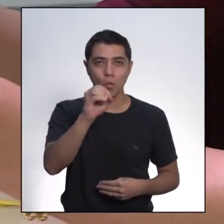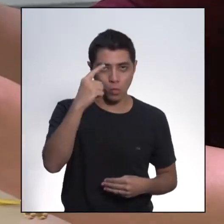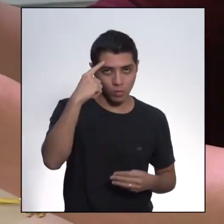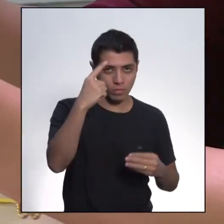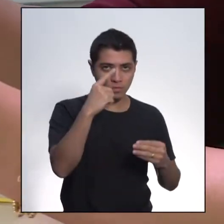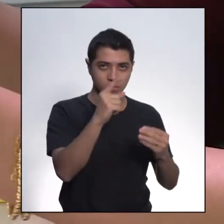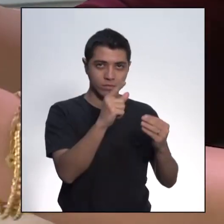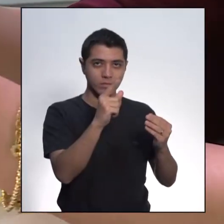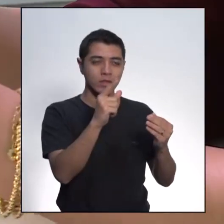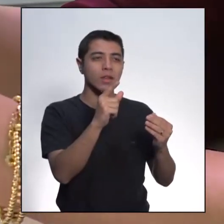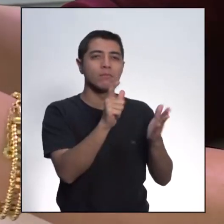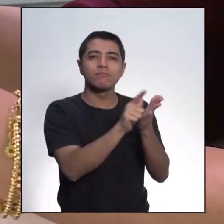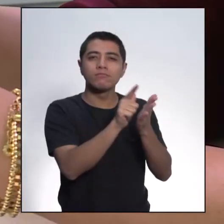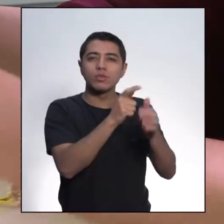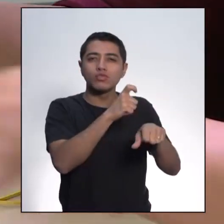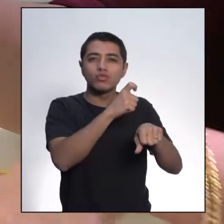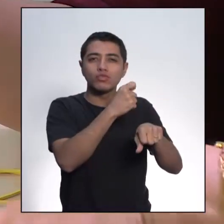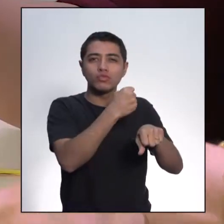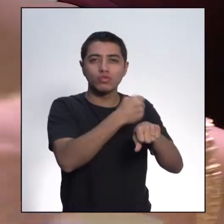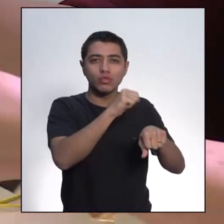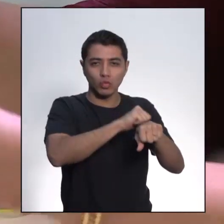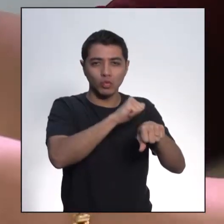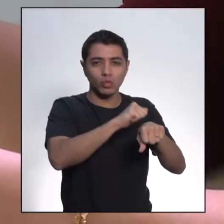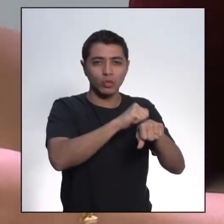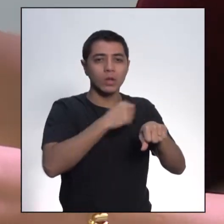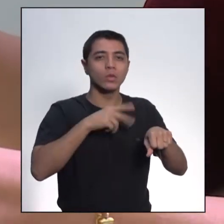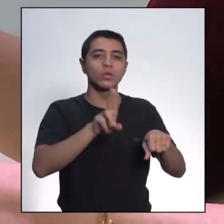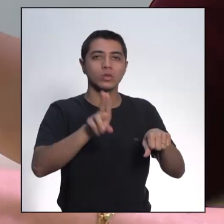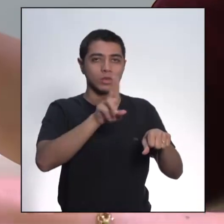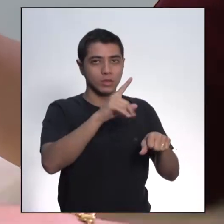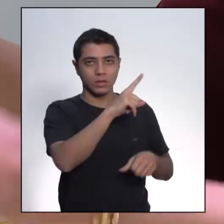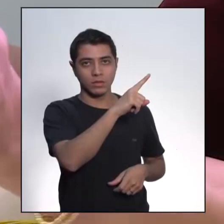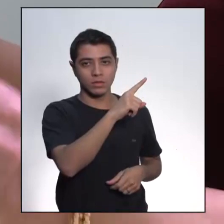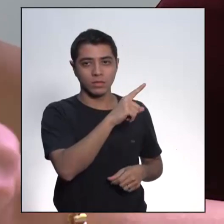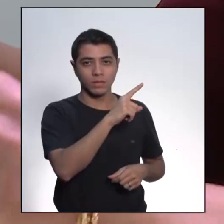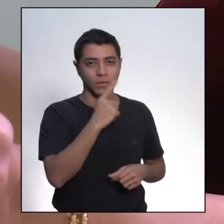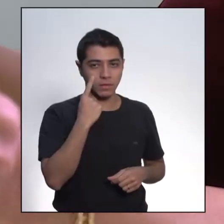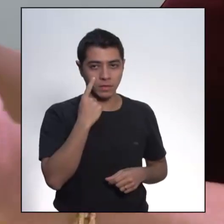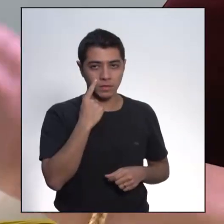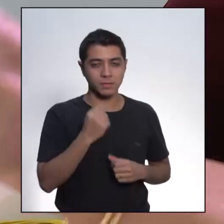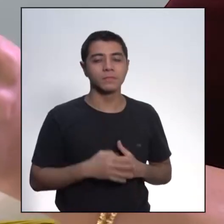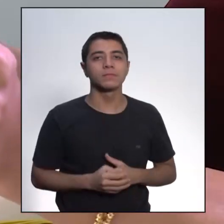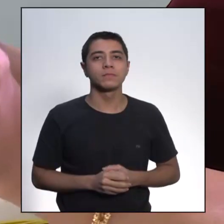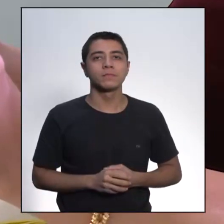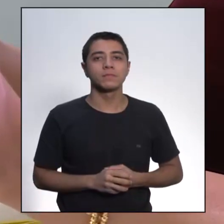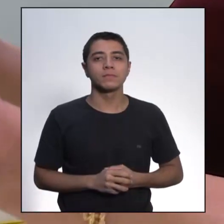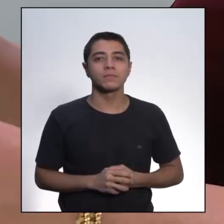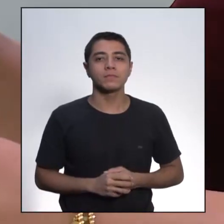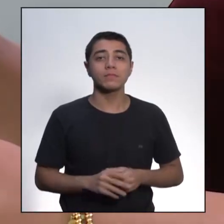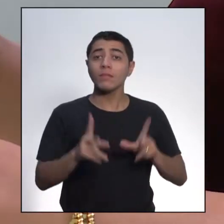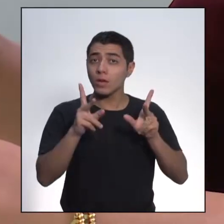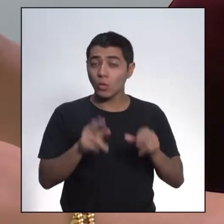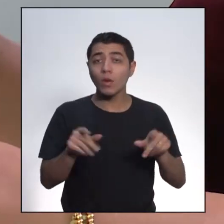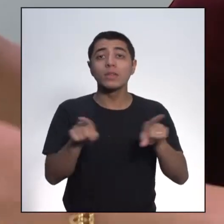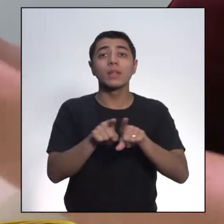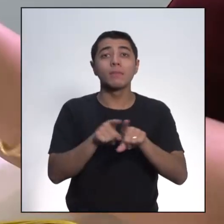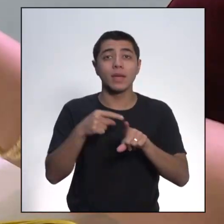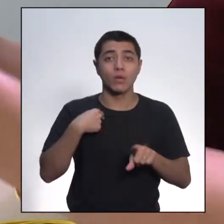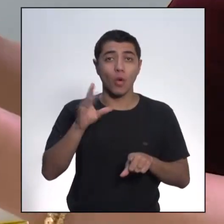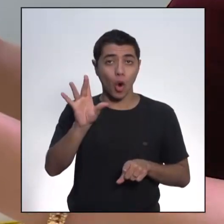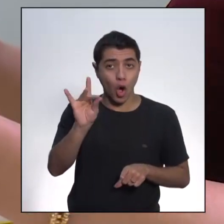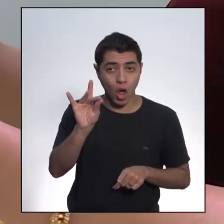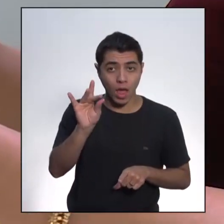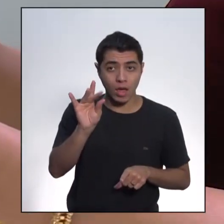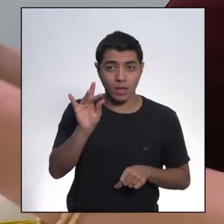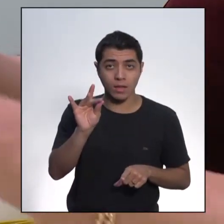jeito. Tá? Ó, é papelão isso aqui, exatamente esse, eu cortei 2 quadradinhos, colei para ficar mais firme e fiz um furinho no